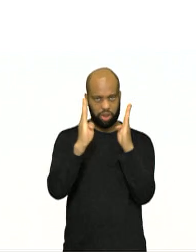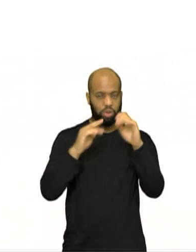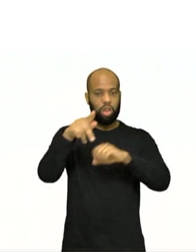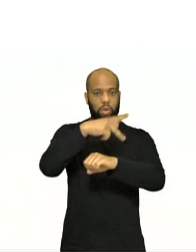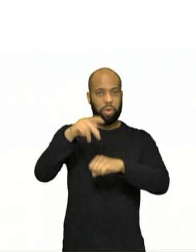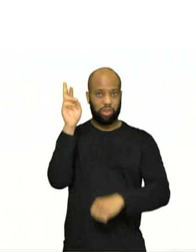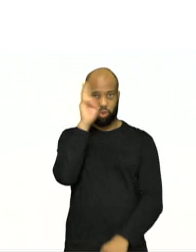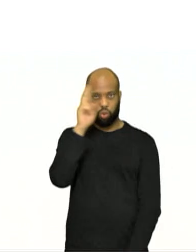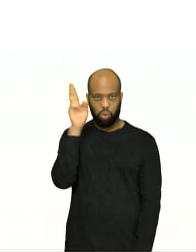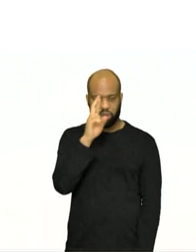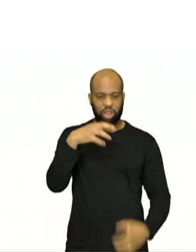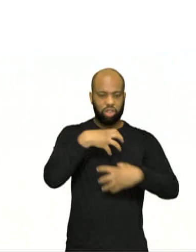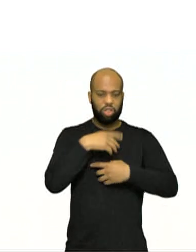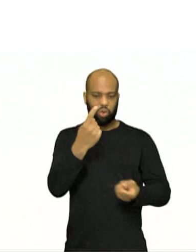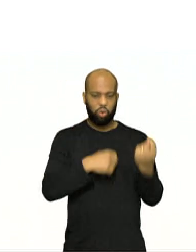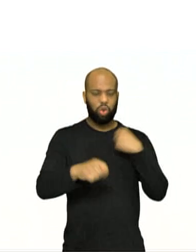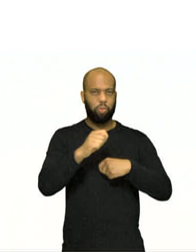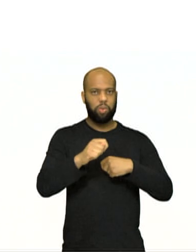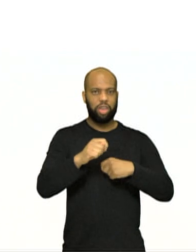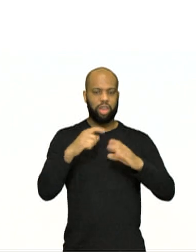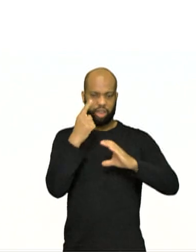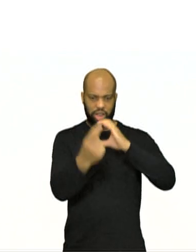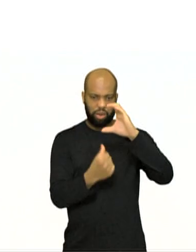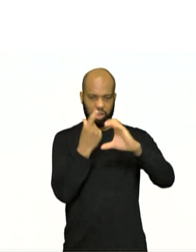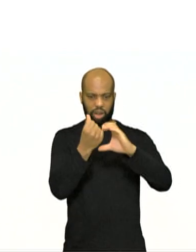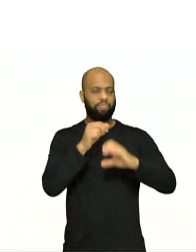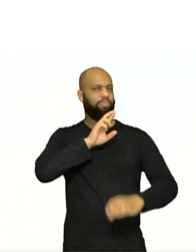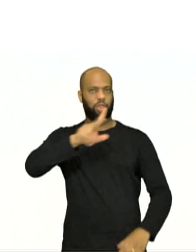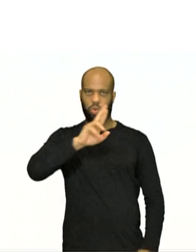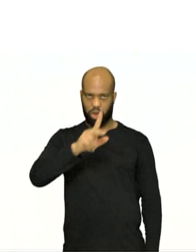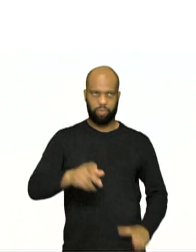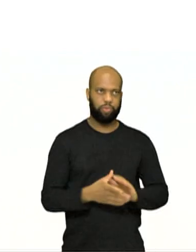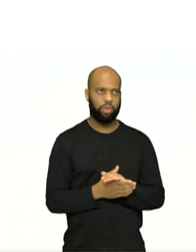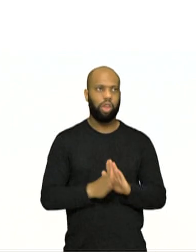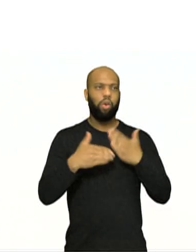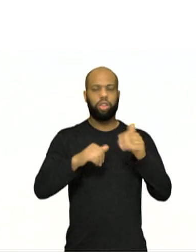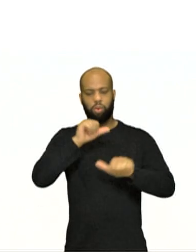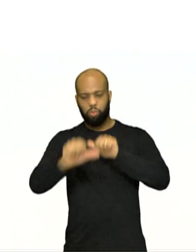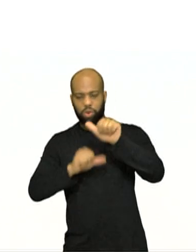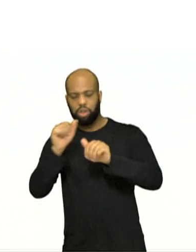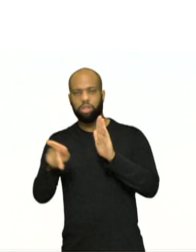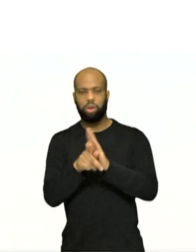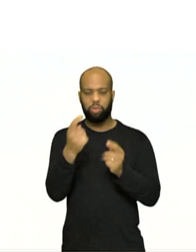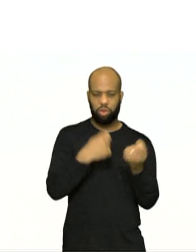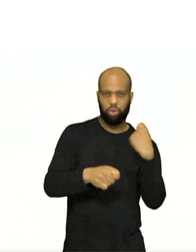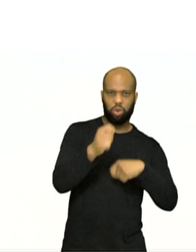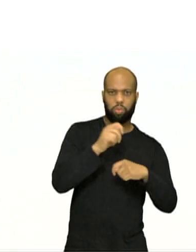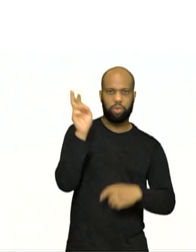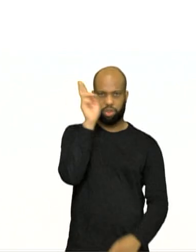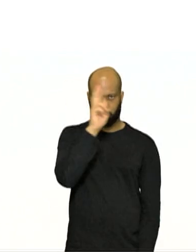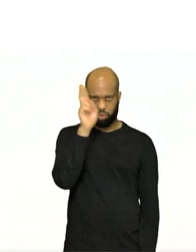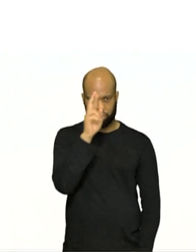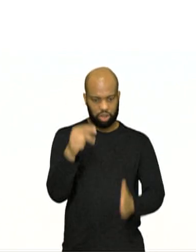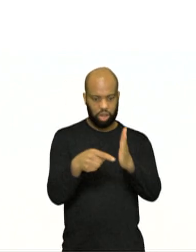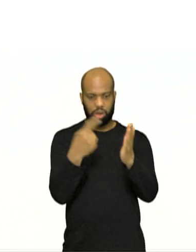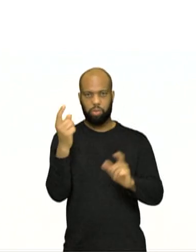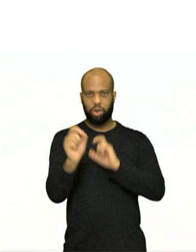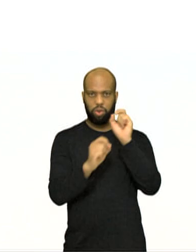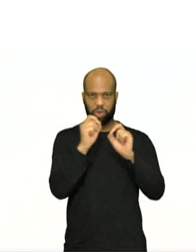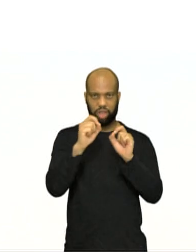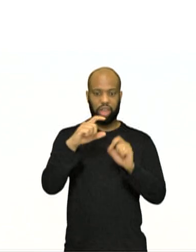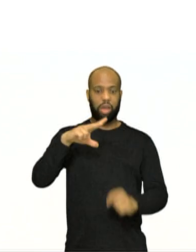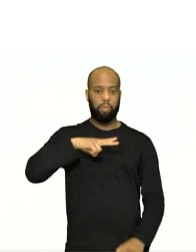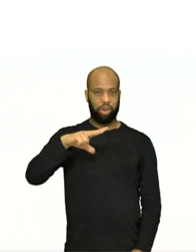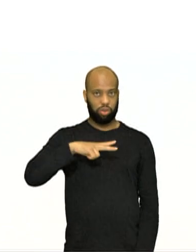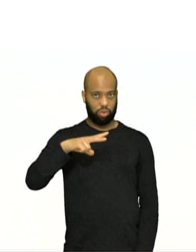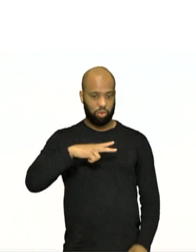que fugia às regras do capitalismo. Sobre as mudanças na economia russa. Primeiro, a privatização